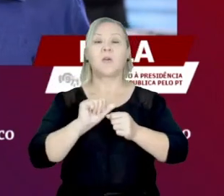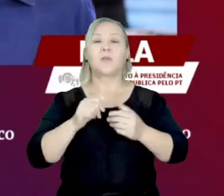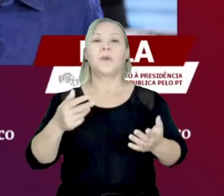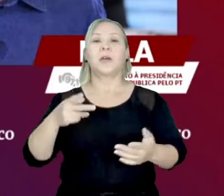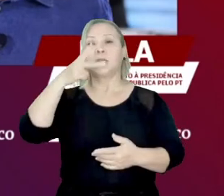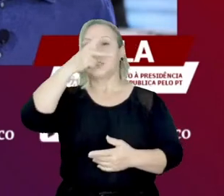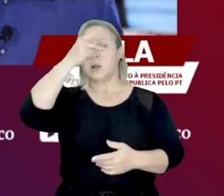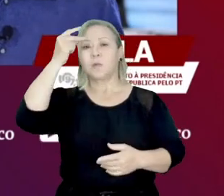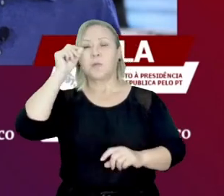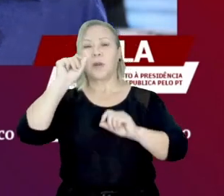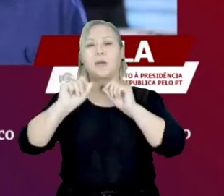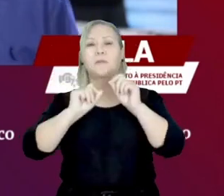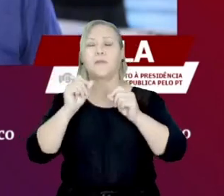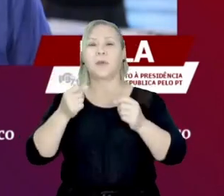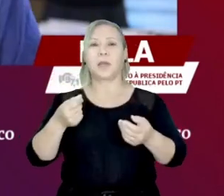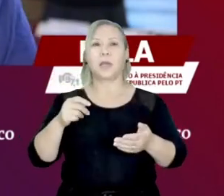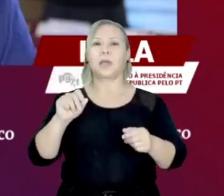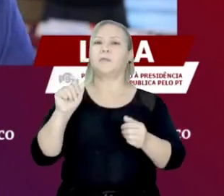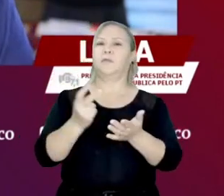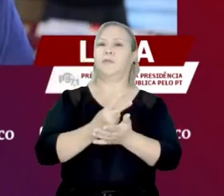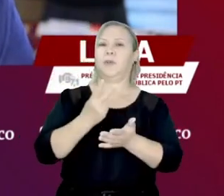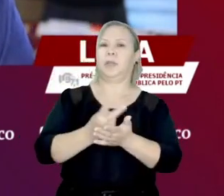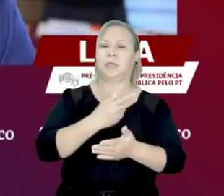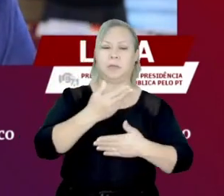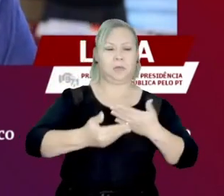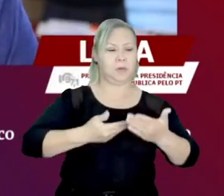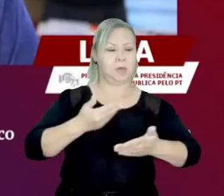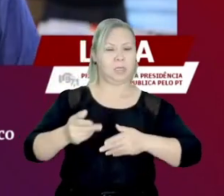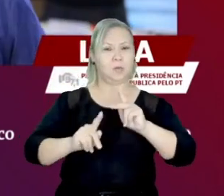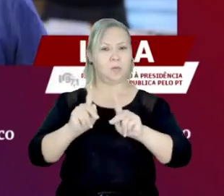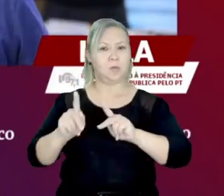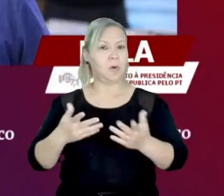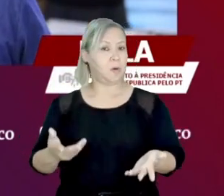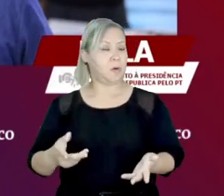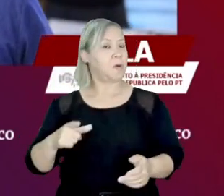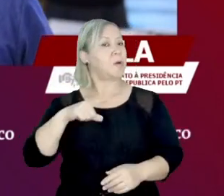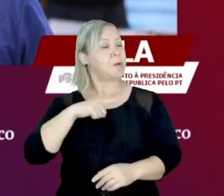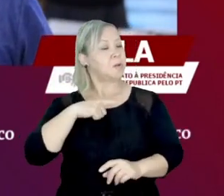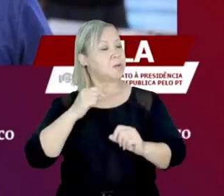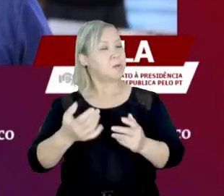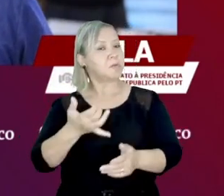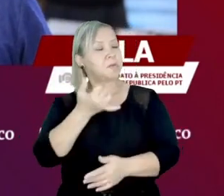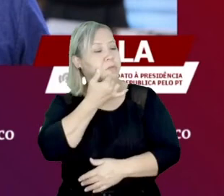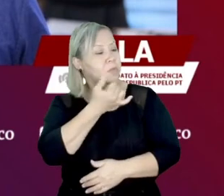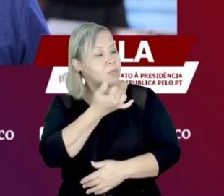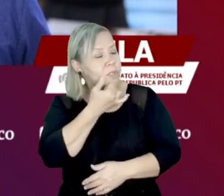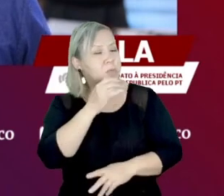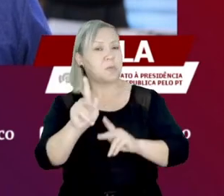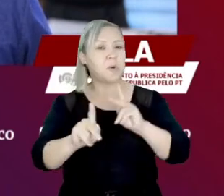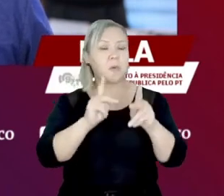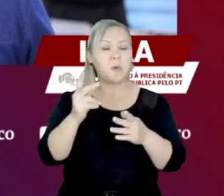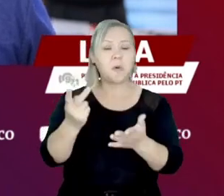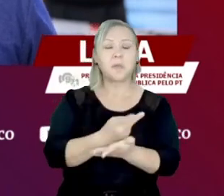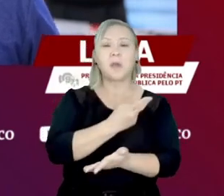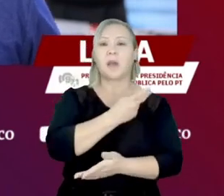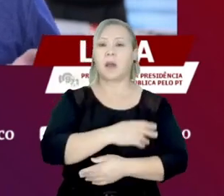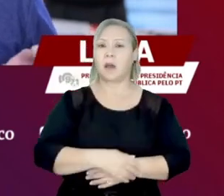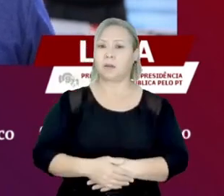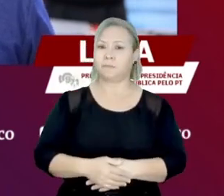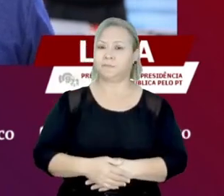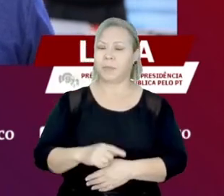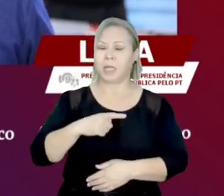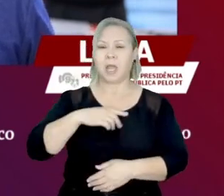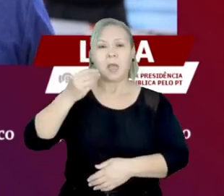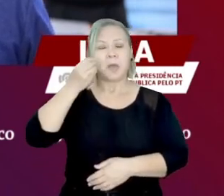tentar corrigir aquilo que nós não fizemos de correto. Isso não é vergonhoso. Eu tenho dito sempre o seguinte, a palavra